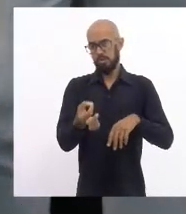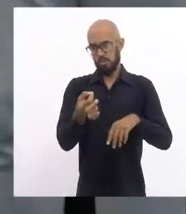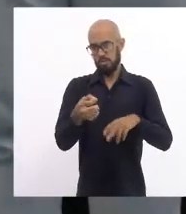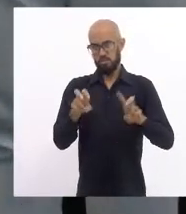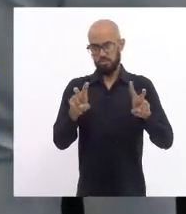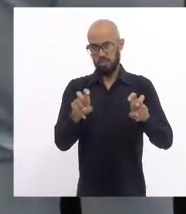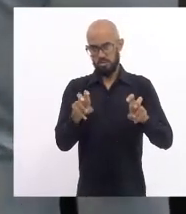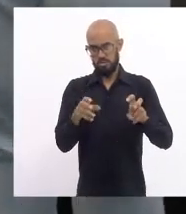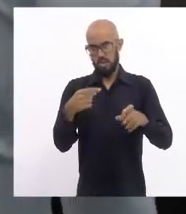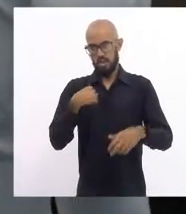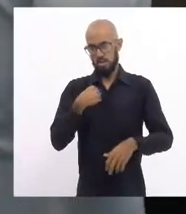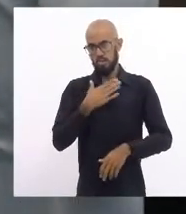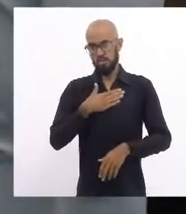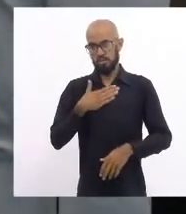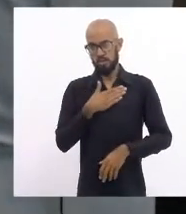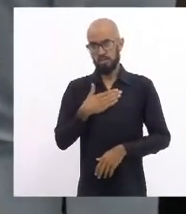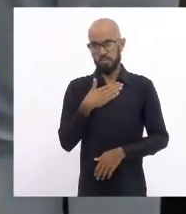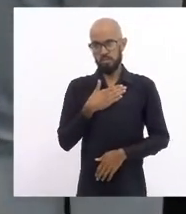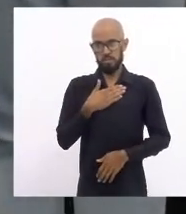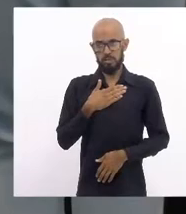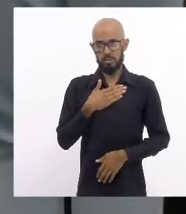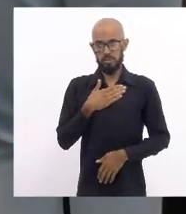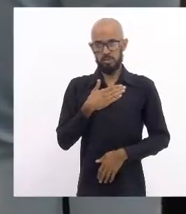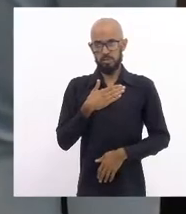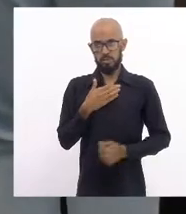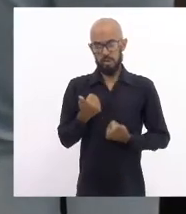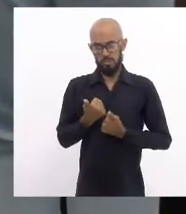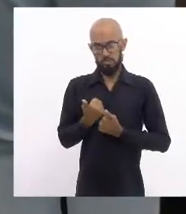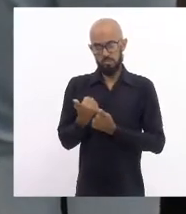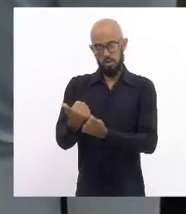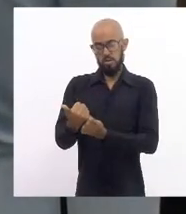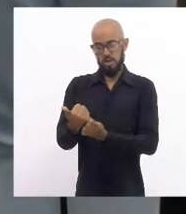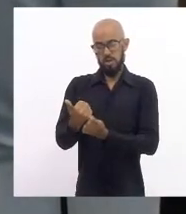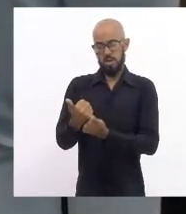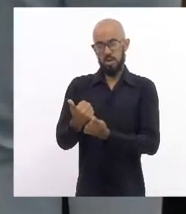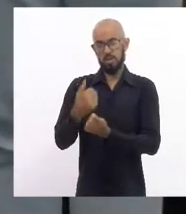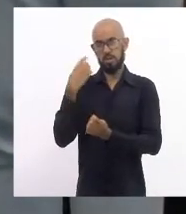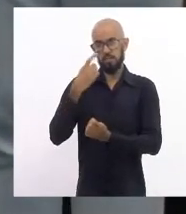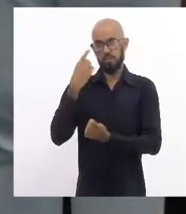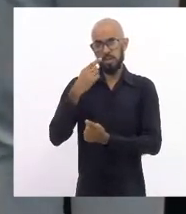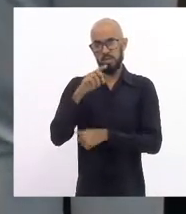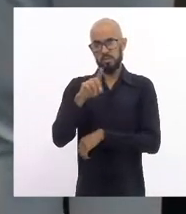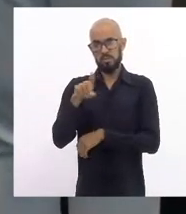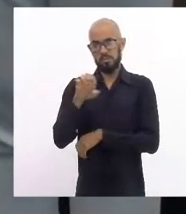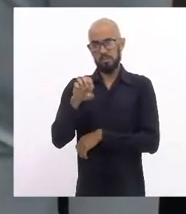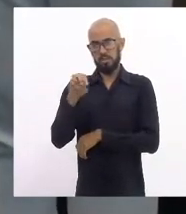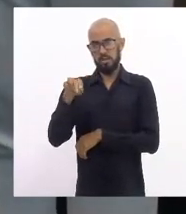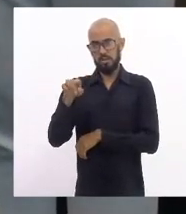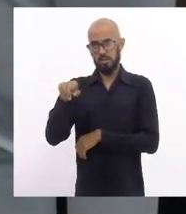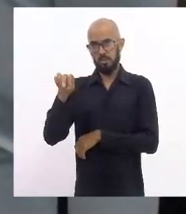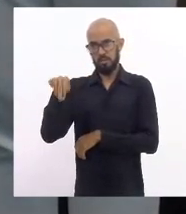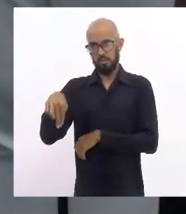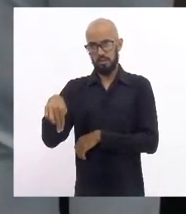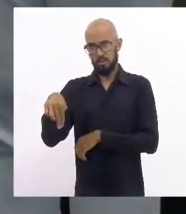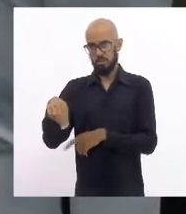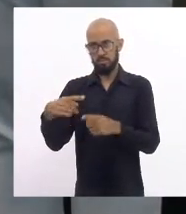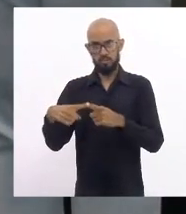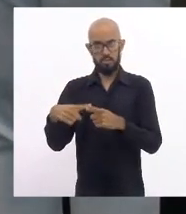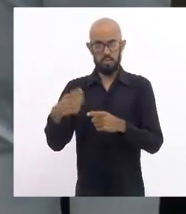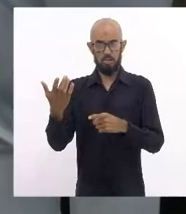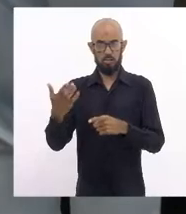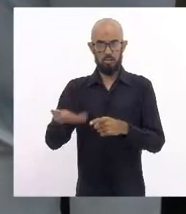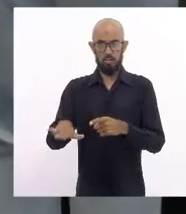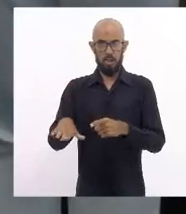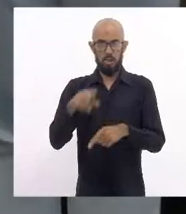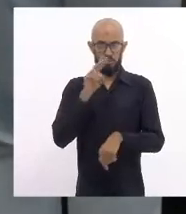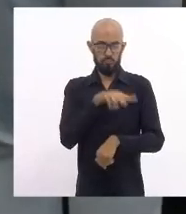Eu gostaria de apoiar o projeto da deputada Zeidan, porque eu não queria ver o Tamoio acabar.